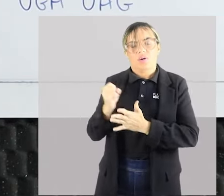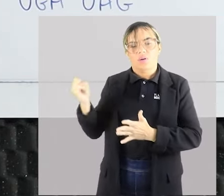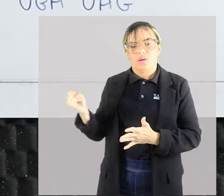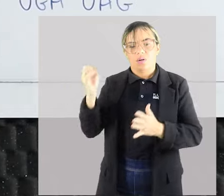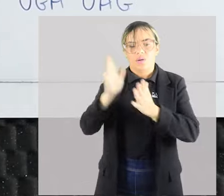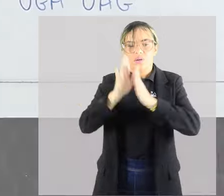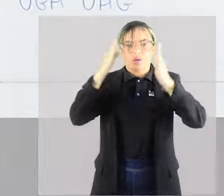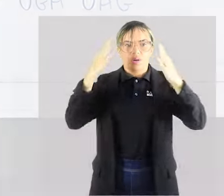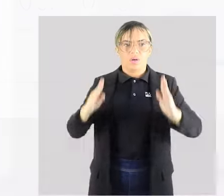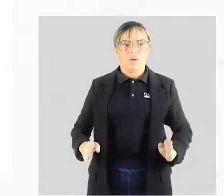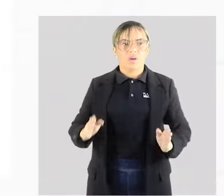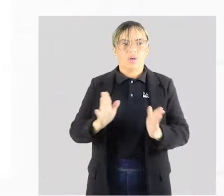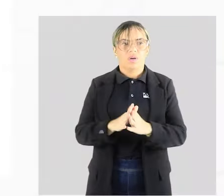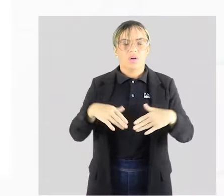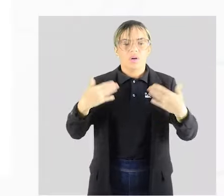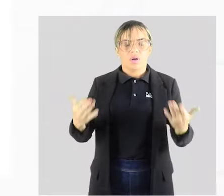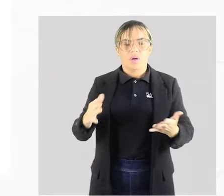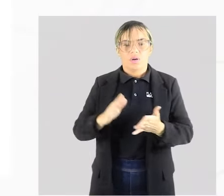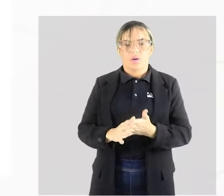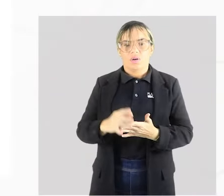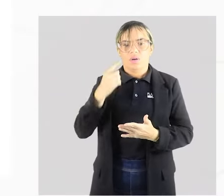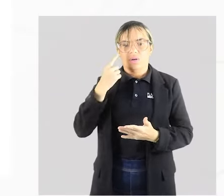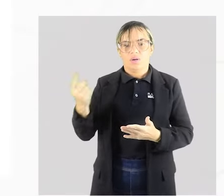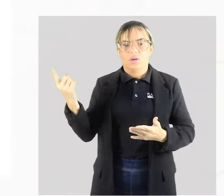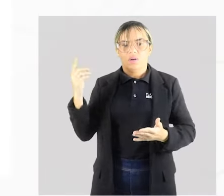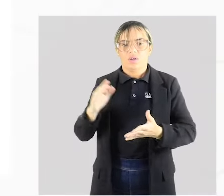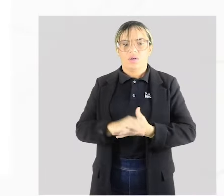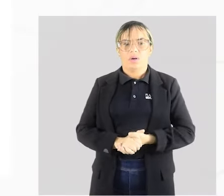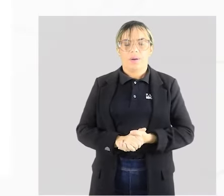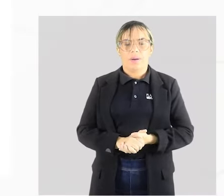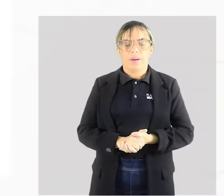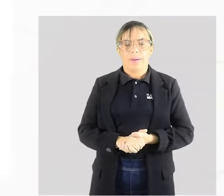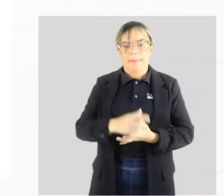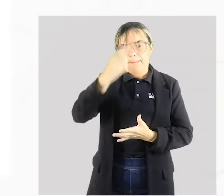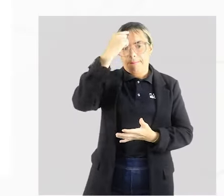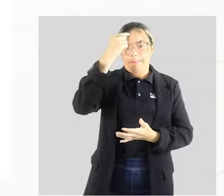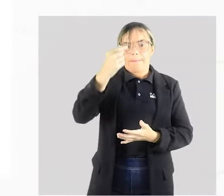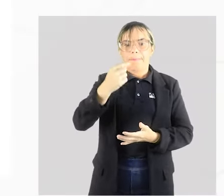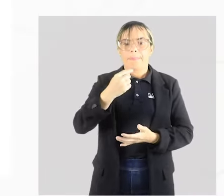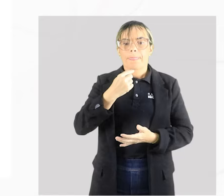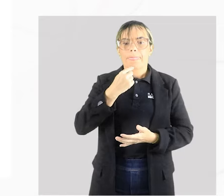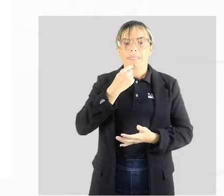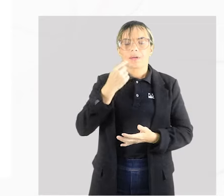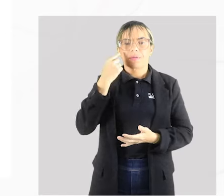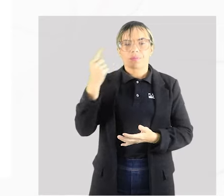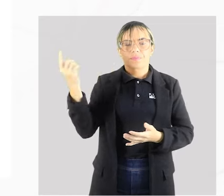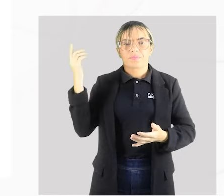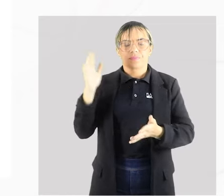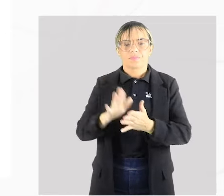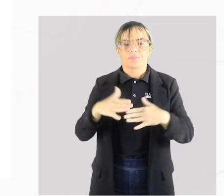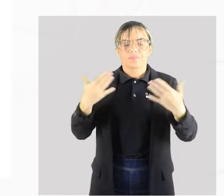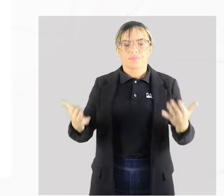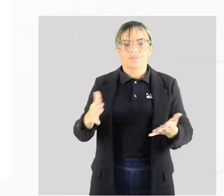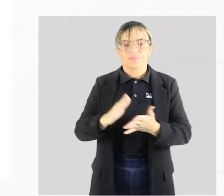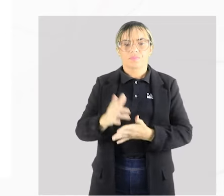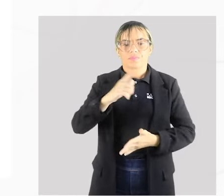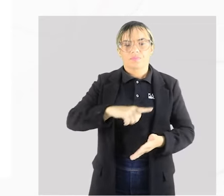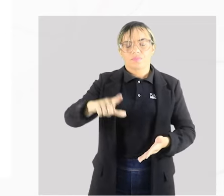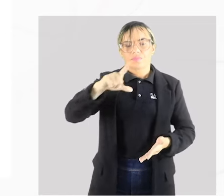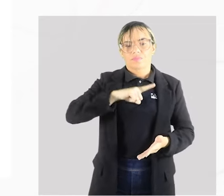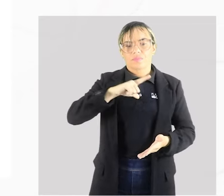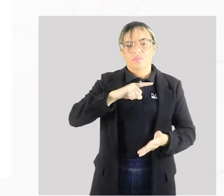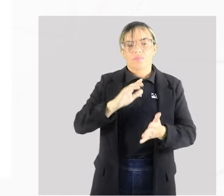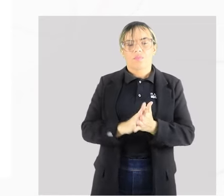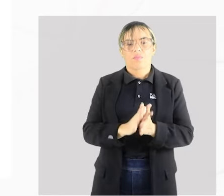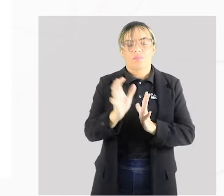vamos analisar aqui ó uma imagenzinha tá coloquei aqui para vocês portanto que a gente tem uma